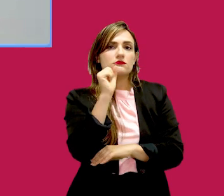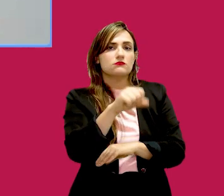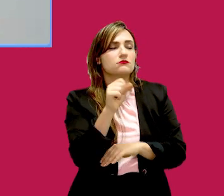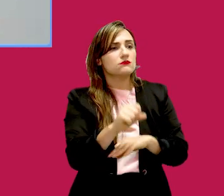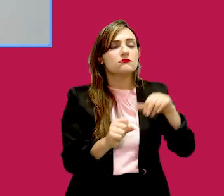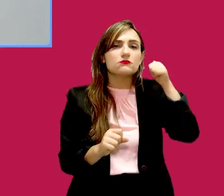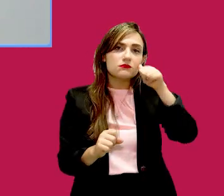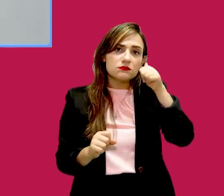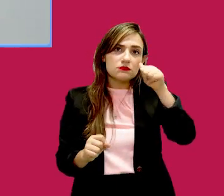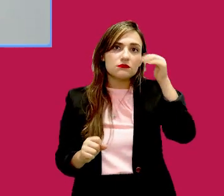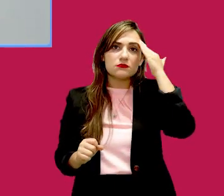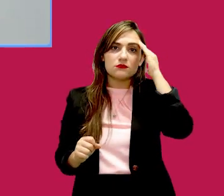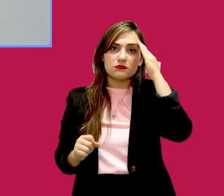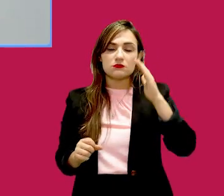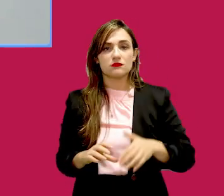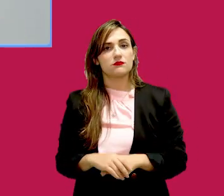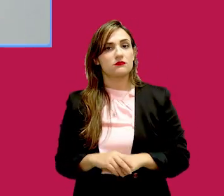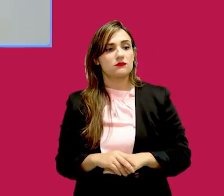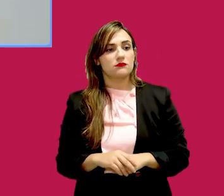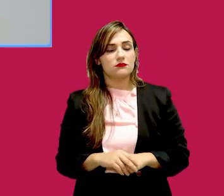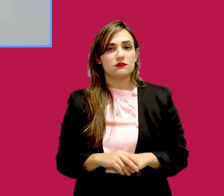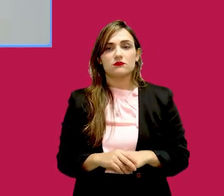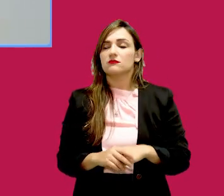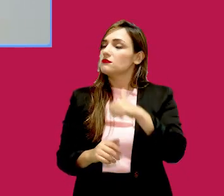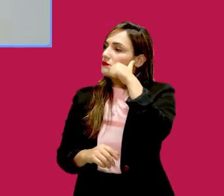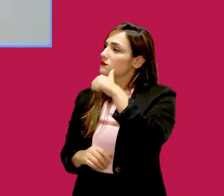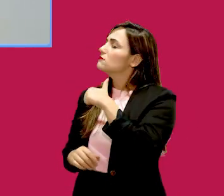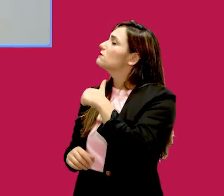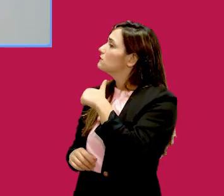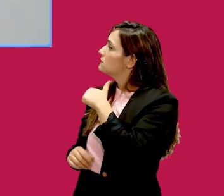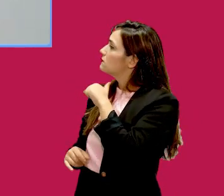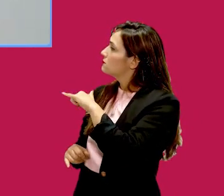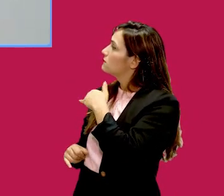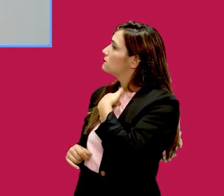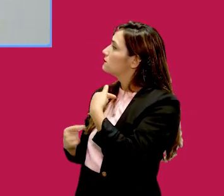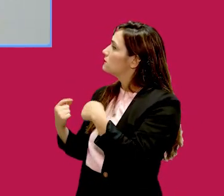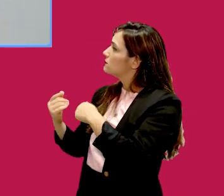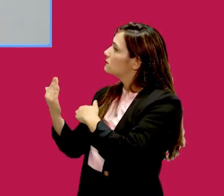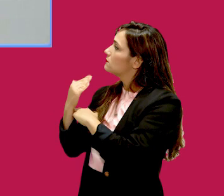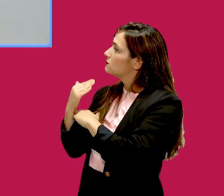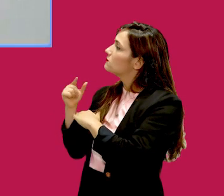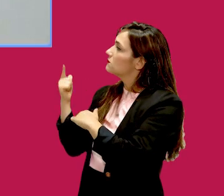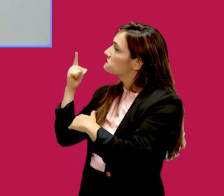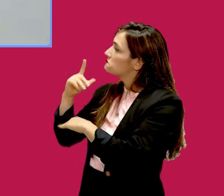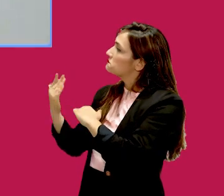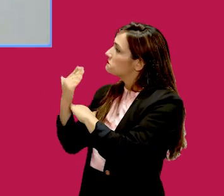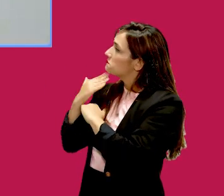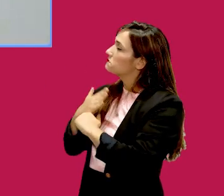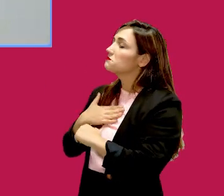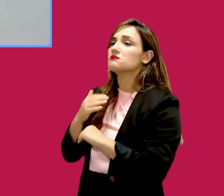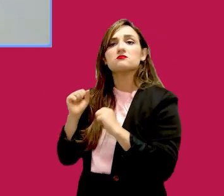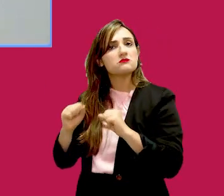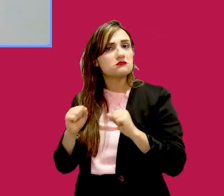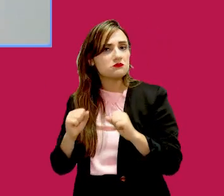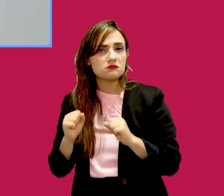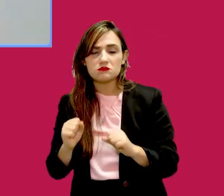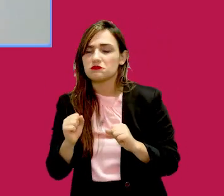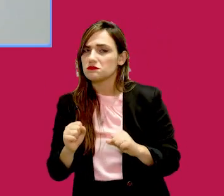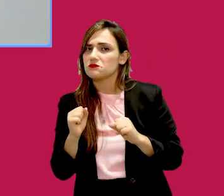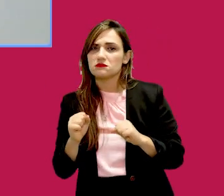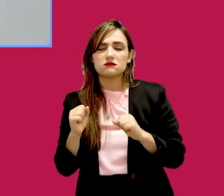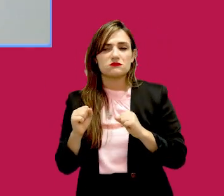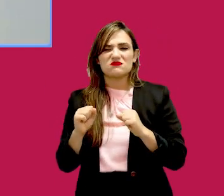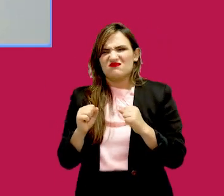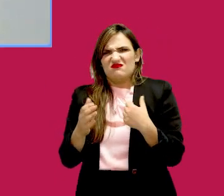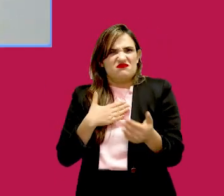essa mulher ela entenda que se ela precisar de ajuda, ela vai ter ajuda. E a gente sabe que essa ajuda pode vir do vizinho, essa